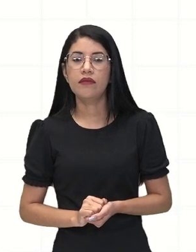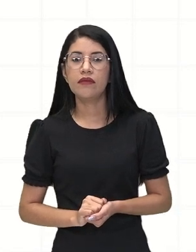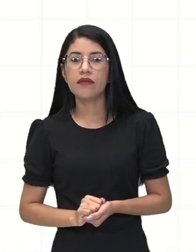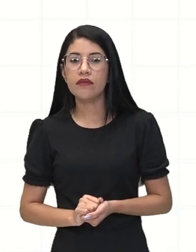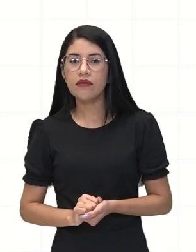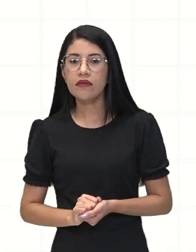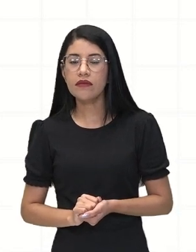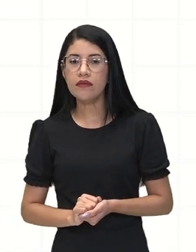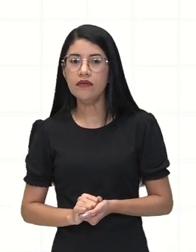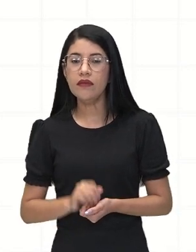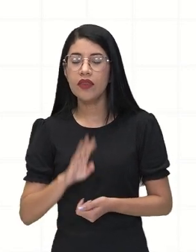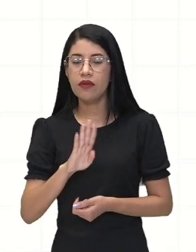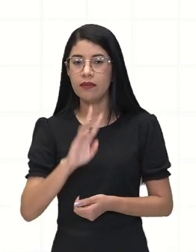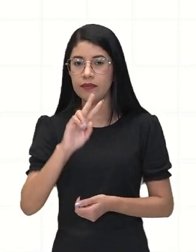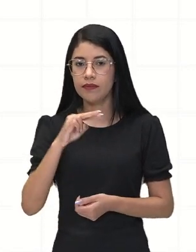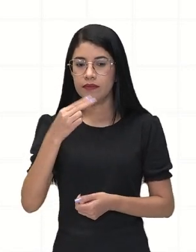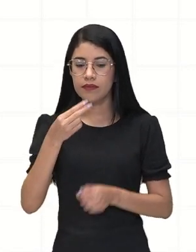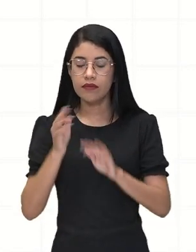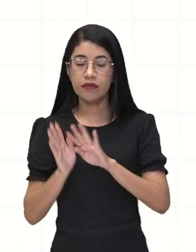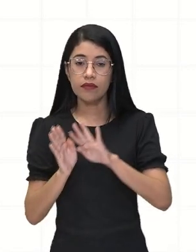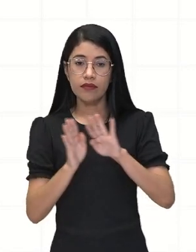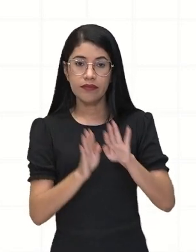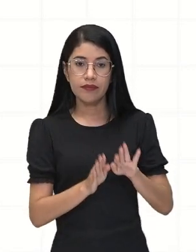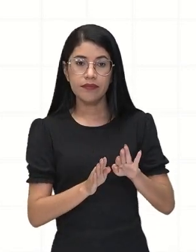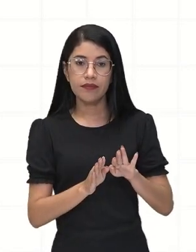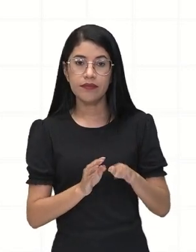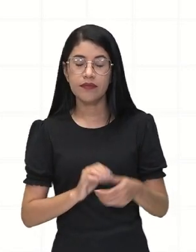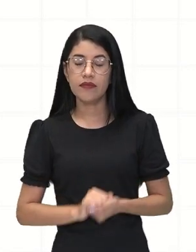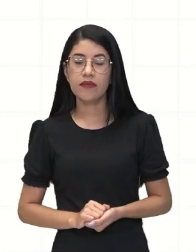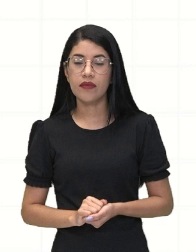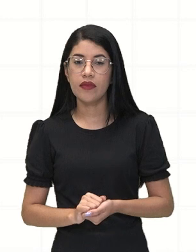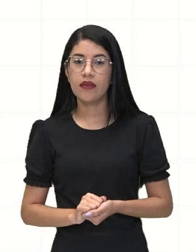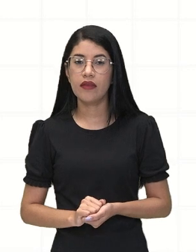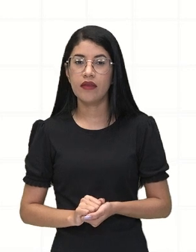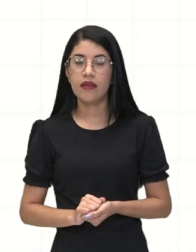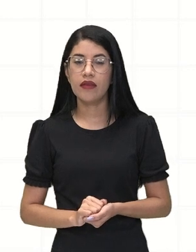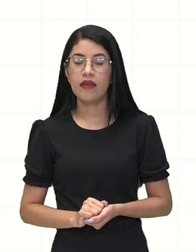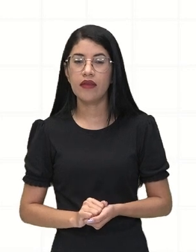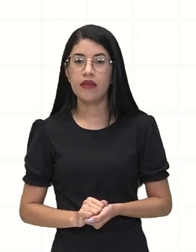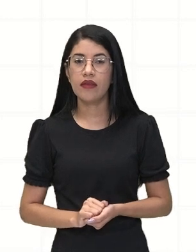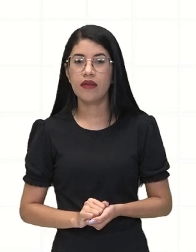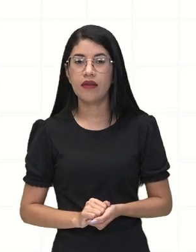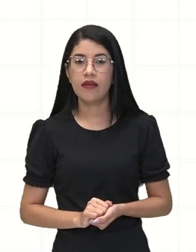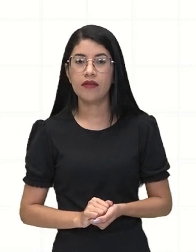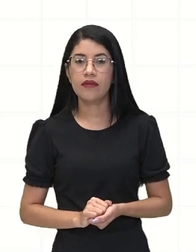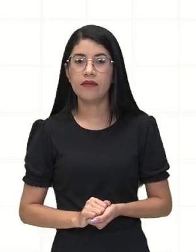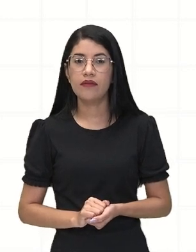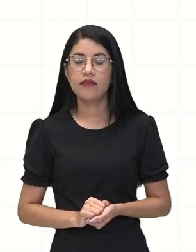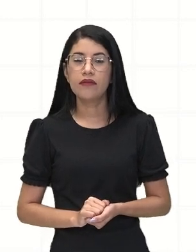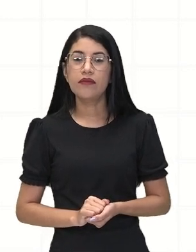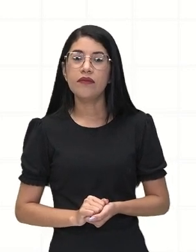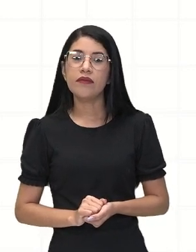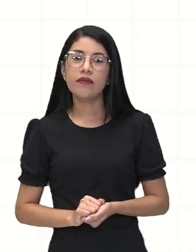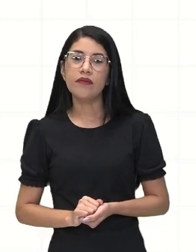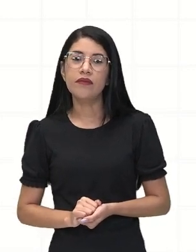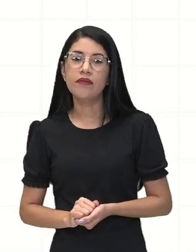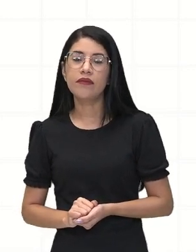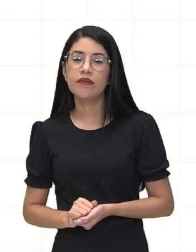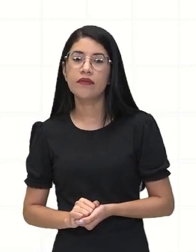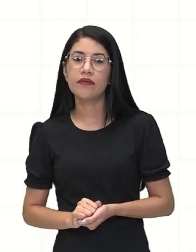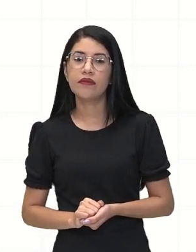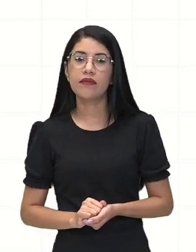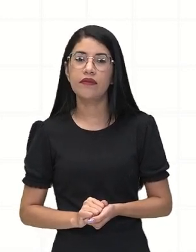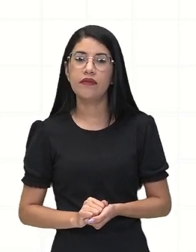eu posso colocar esse fator que é comum às duas parcelas da soma em evidência. Então, B ao quadrado em